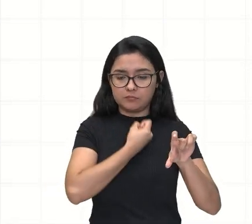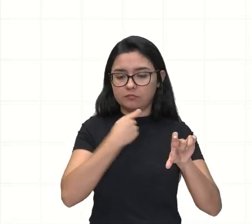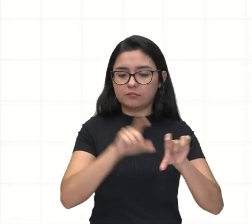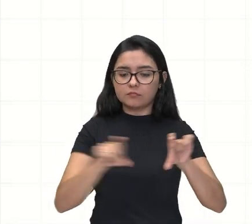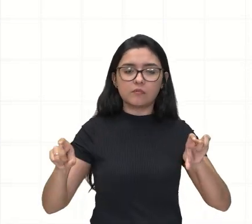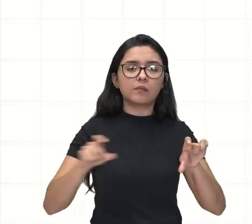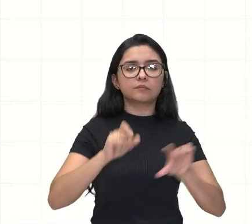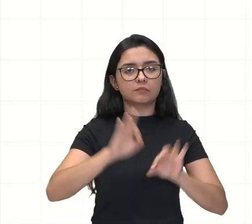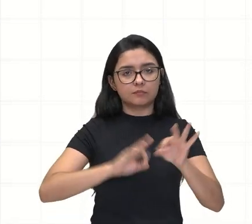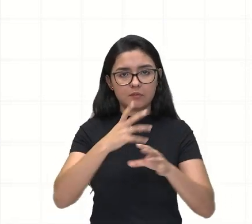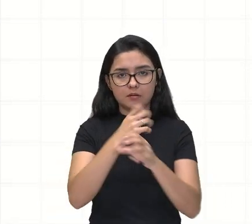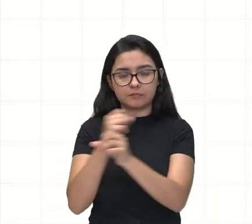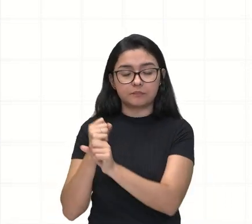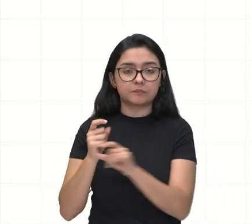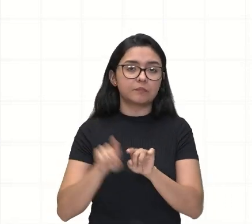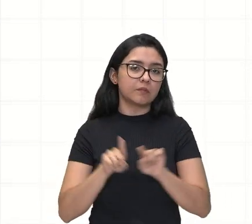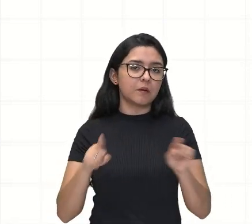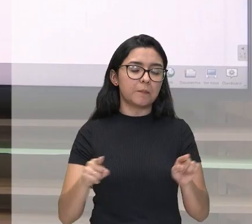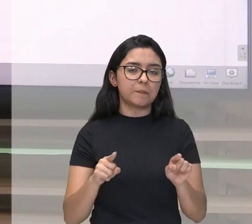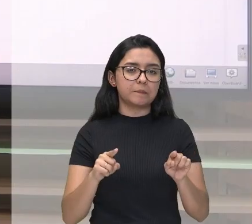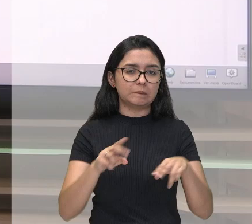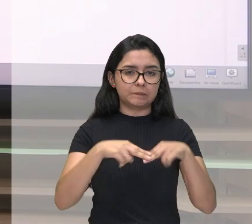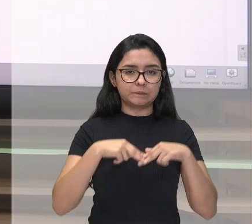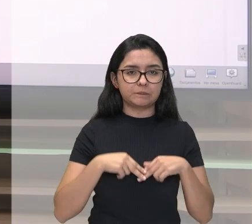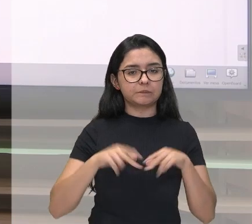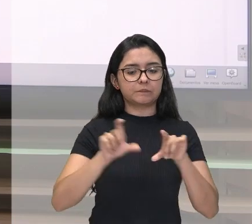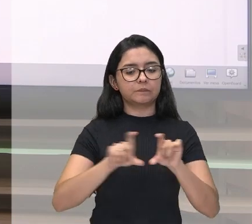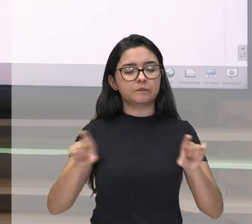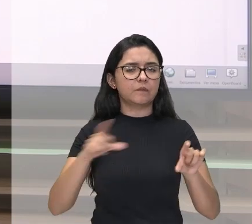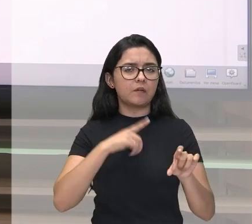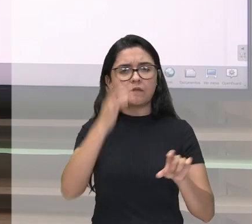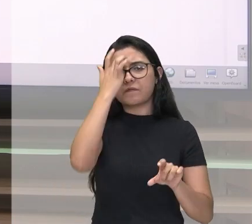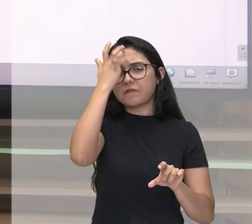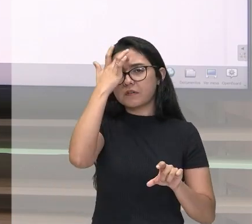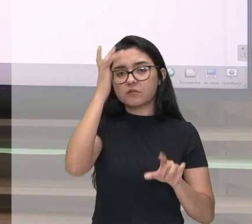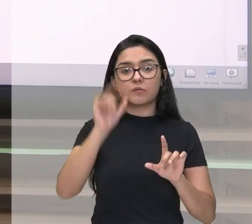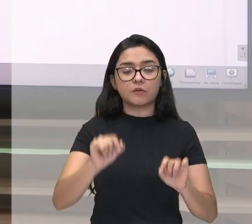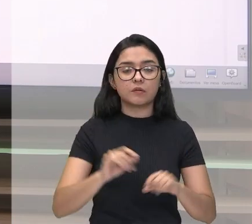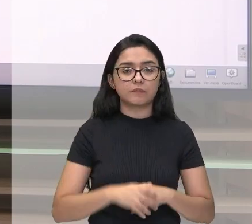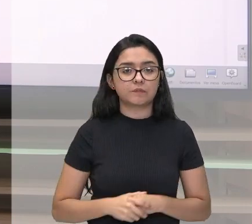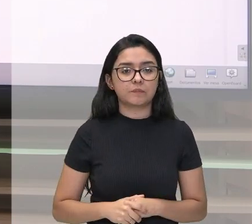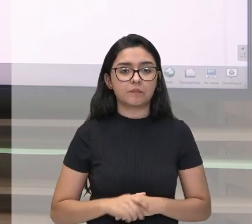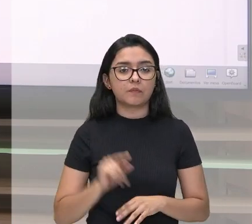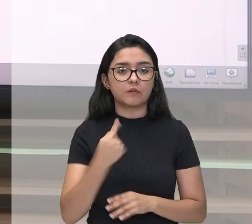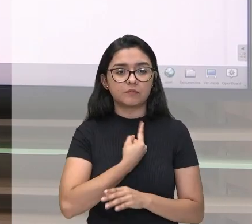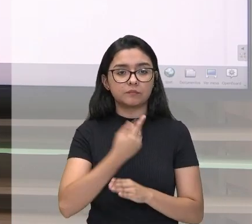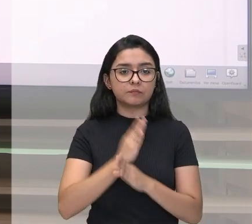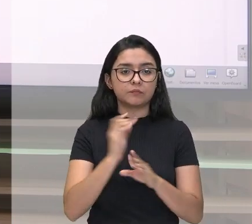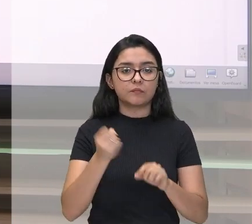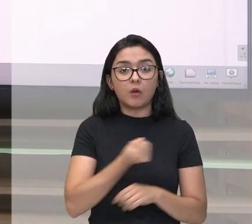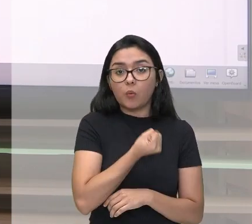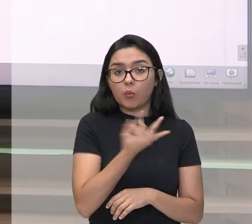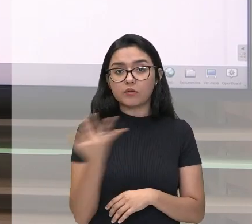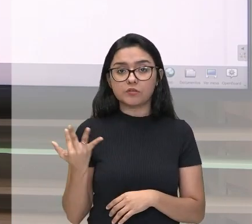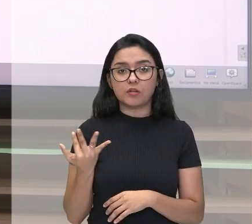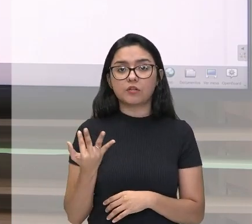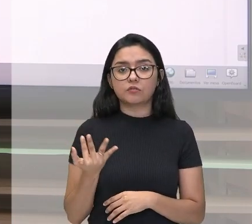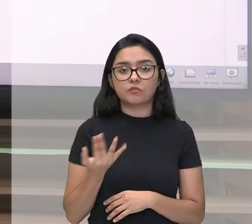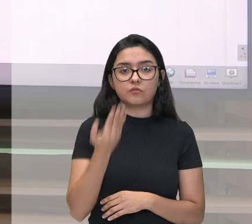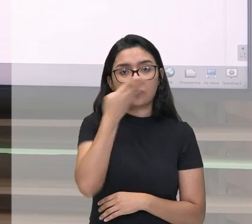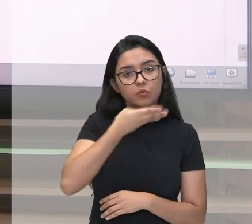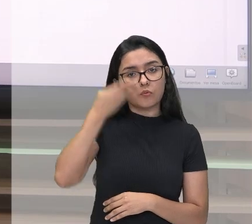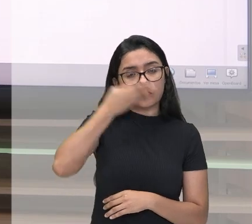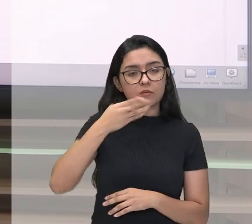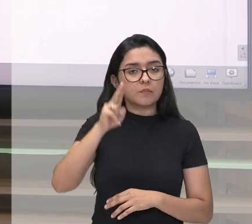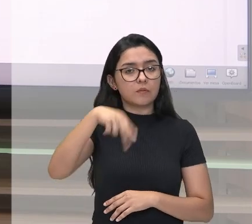E aí, pessoal, de posse da expressão numérica, fica fácil para nós determinarmos a quantidade de doce, porque a quantidade